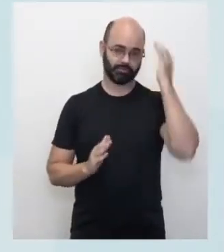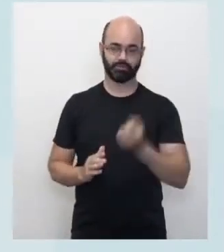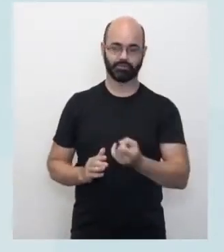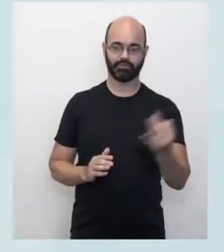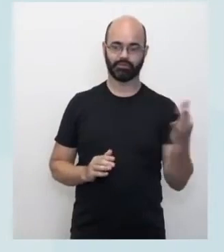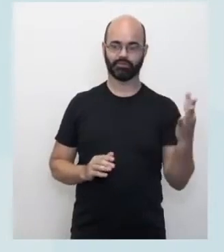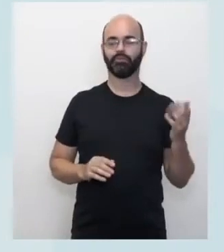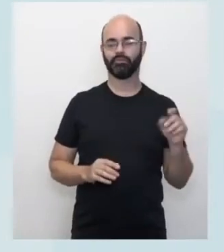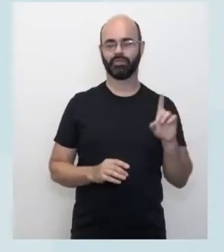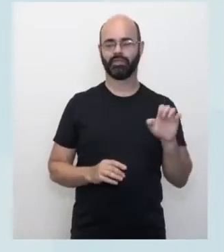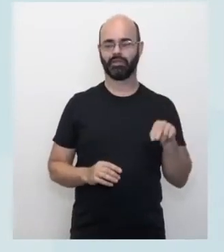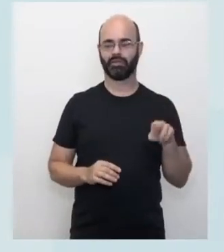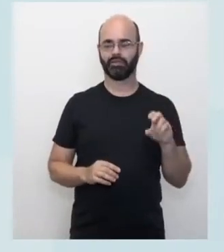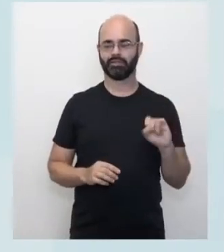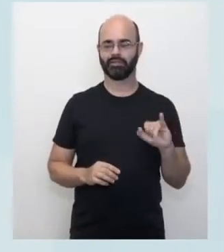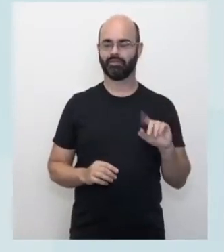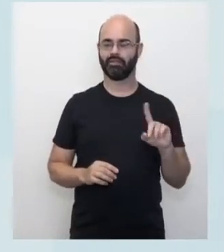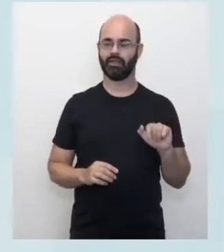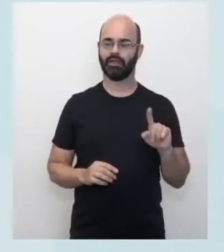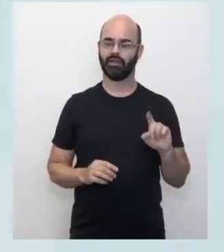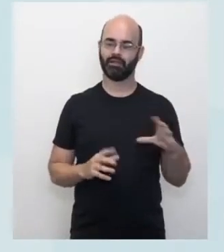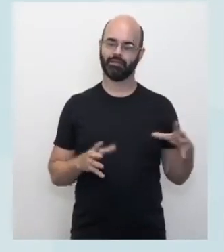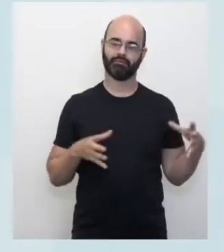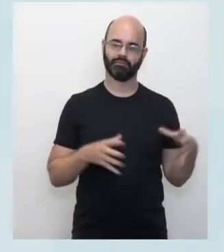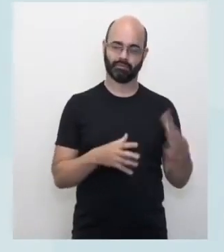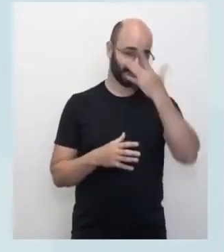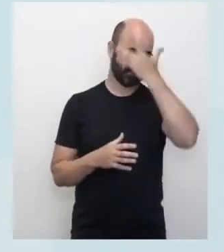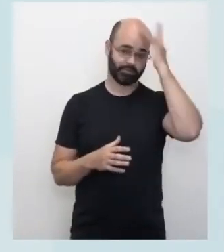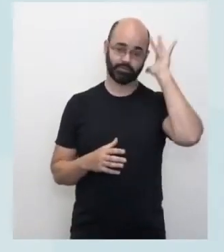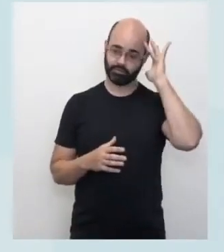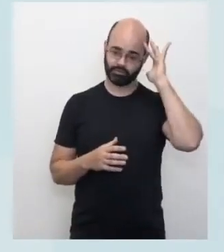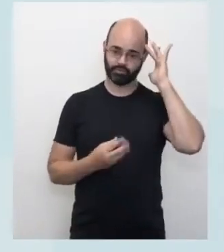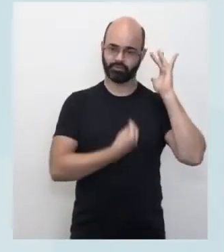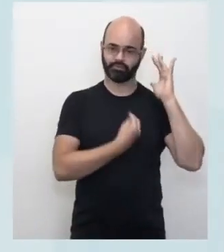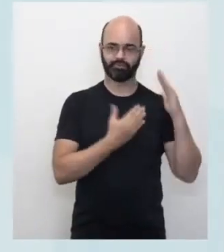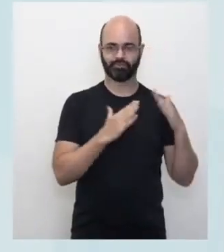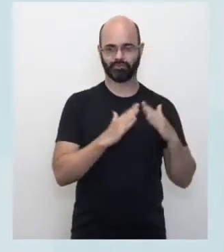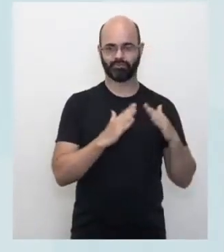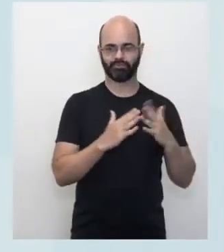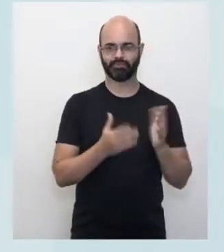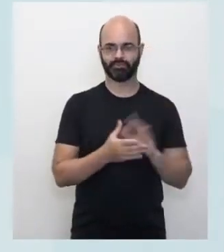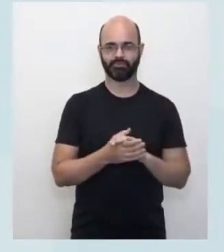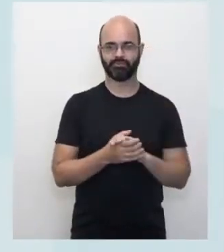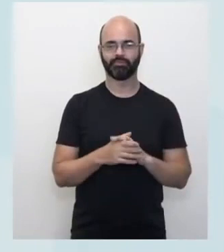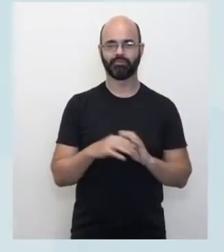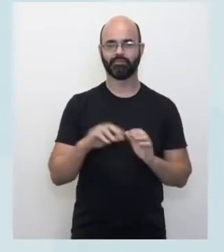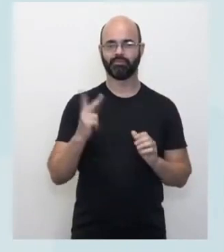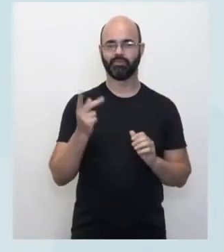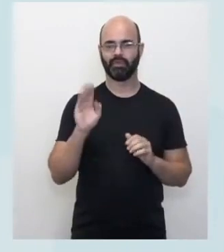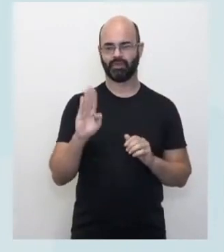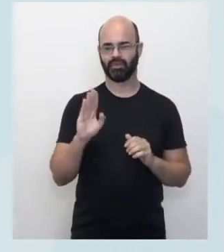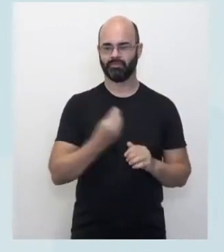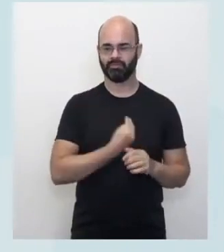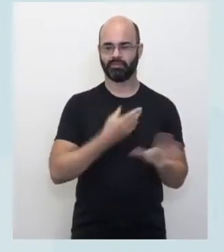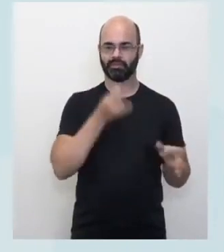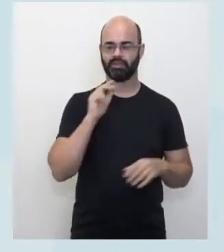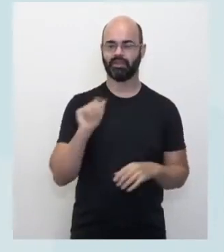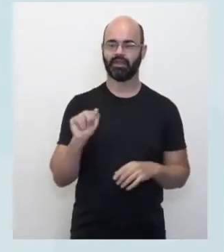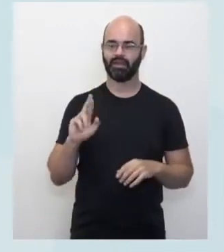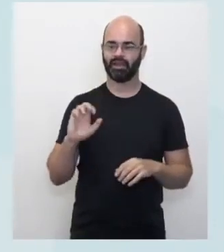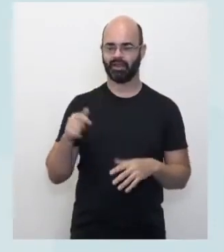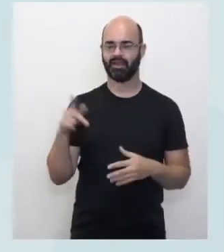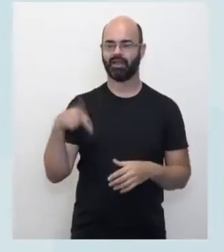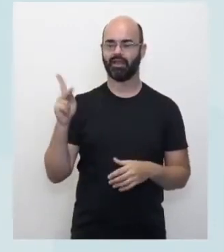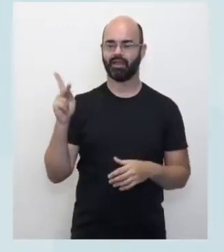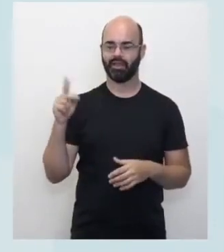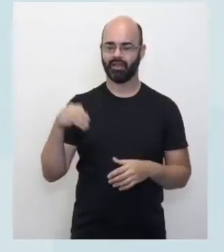densidade. Normalmente ela é dada habitantes, a gente fala, né, AB de habitantes, e a área a gente fala em quilômetros quadrados. Então, normalmente a gente vai ter